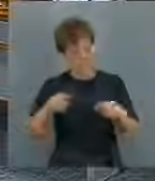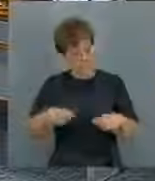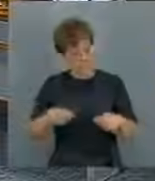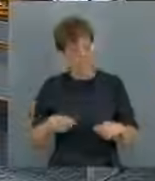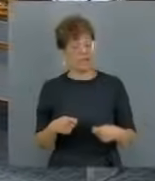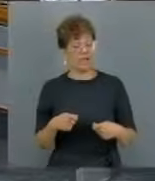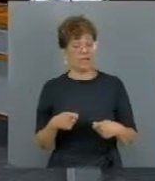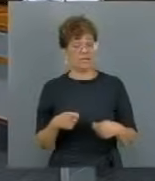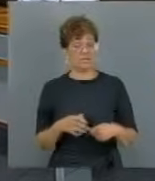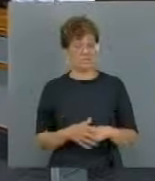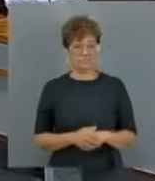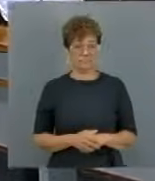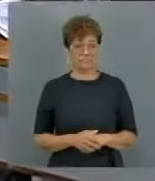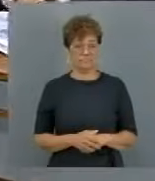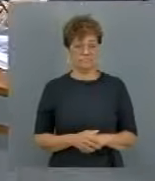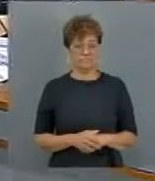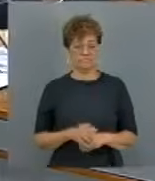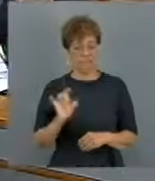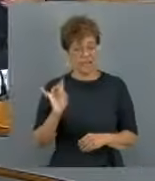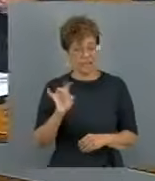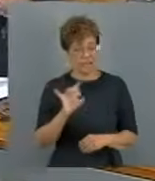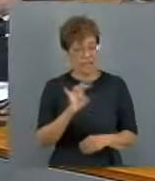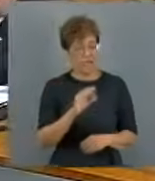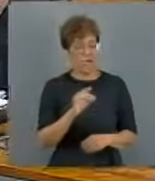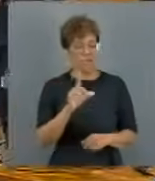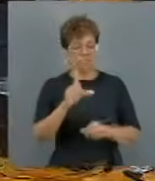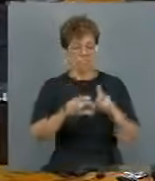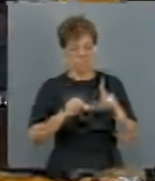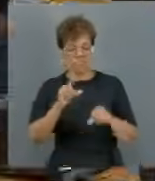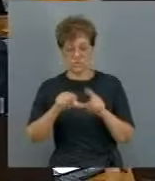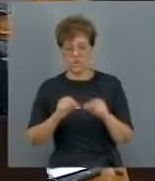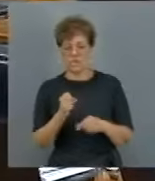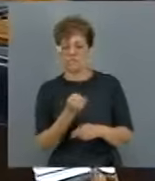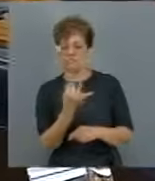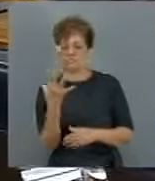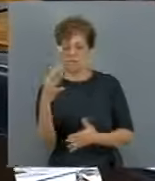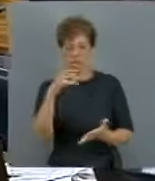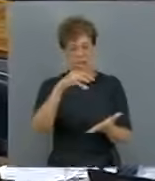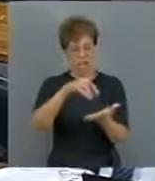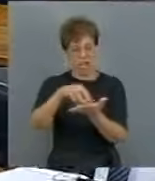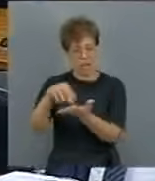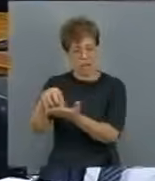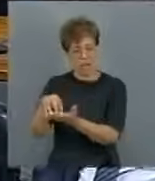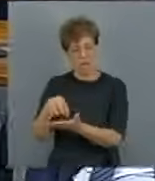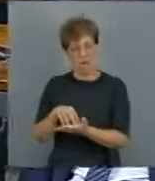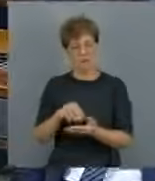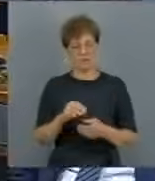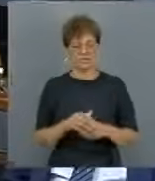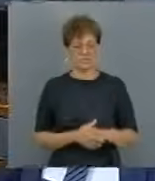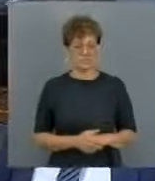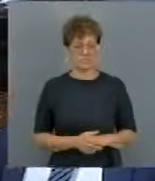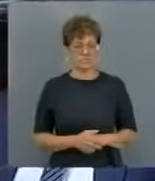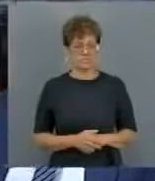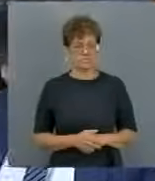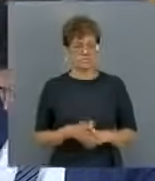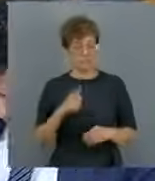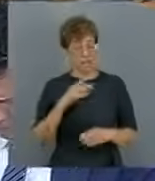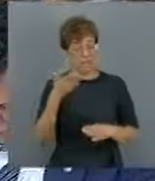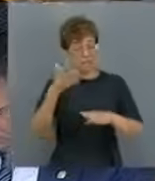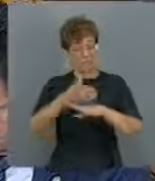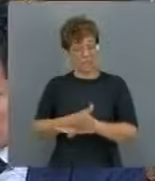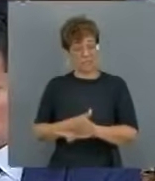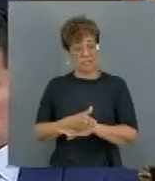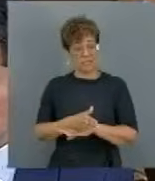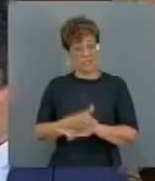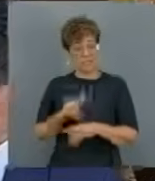validar a nomeação dos senhores que foram indicados por diversas entidades, para ocuparem cargos